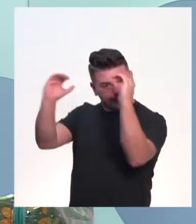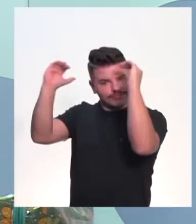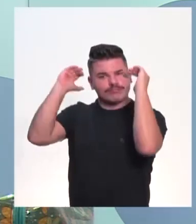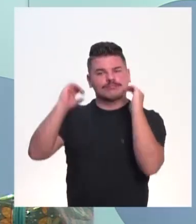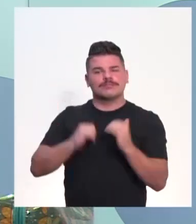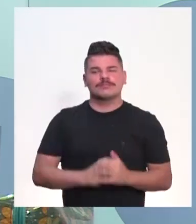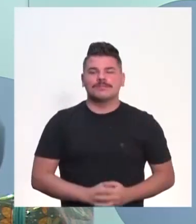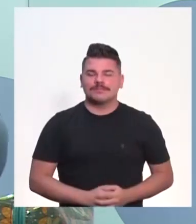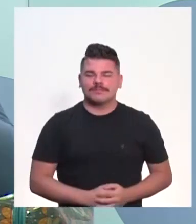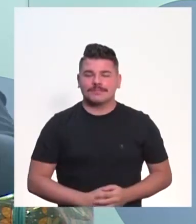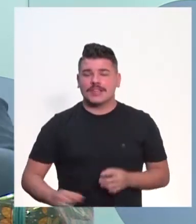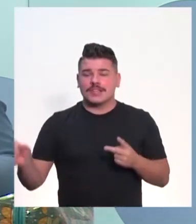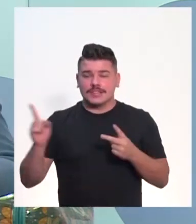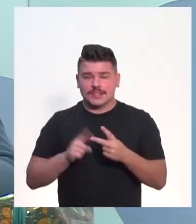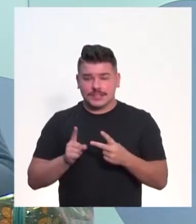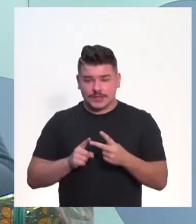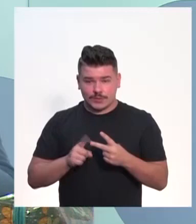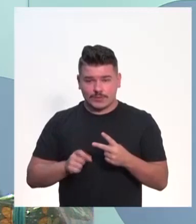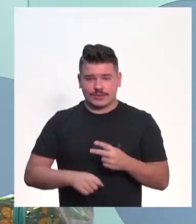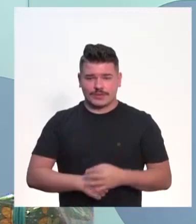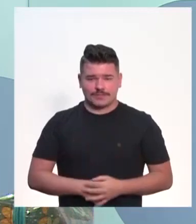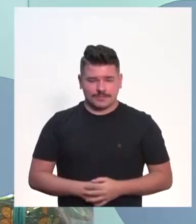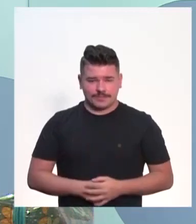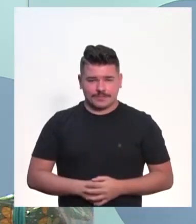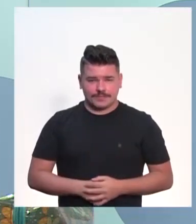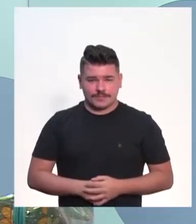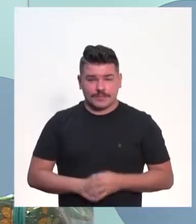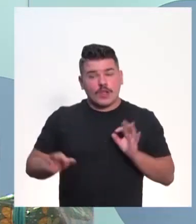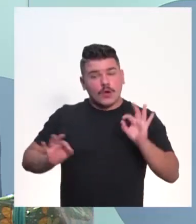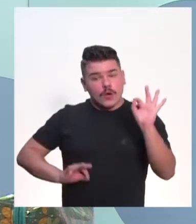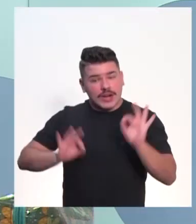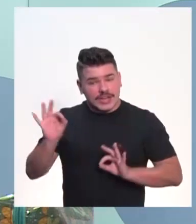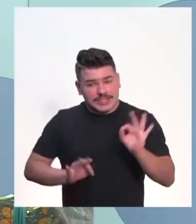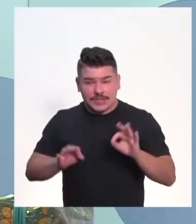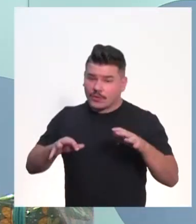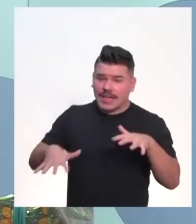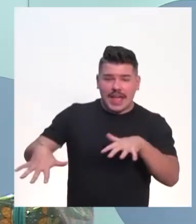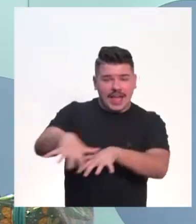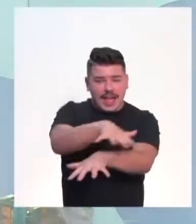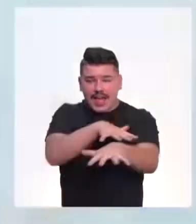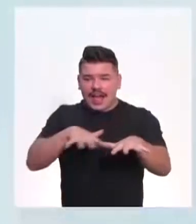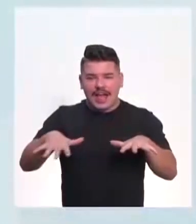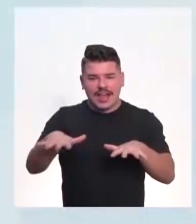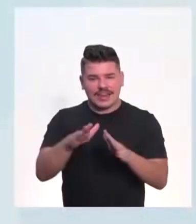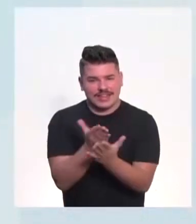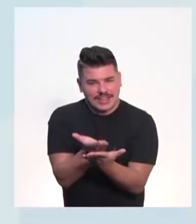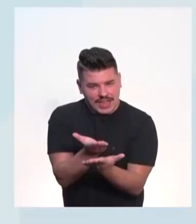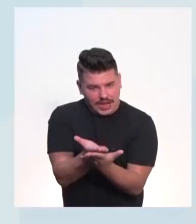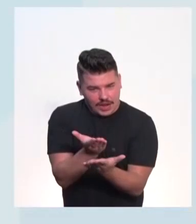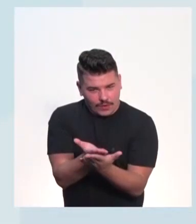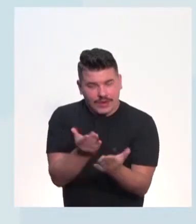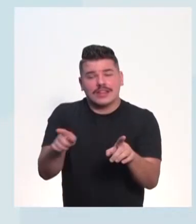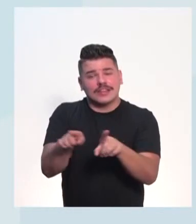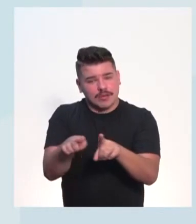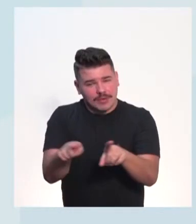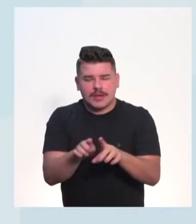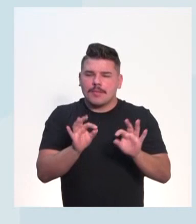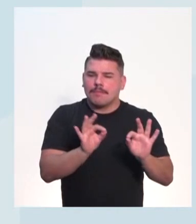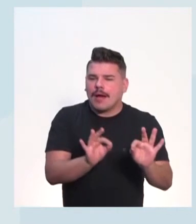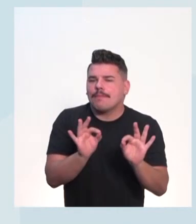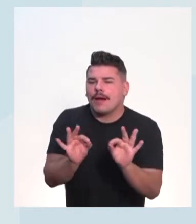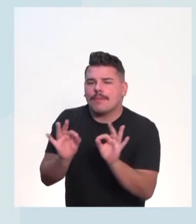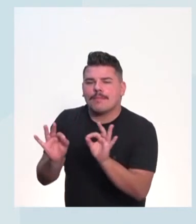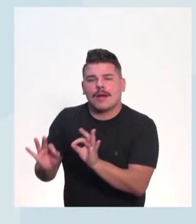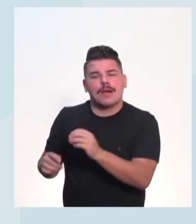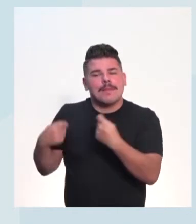Segunda dica, né, que a gente vai dar para vocês é a organização do espaço e a organização do material necessário.